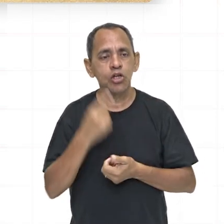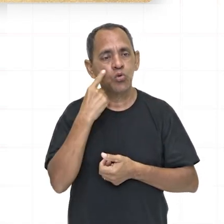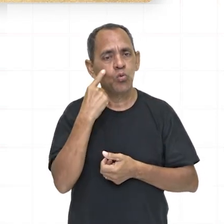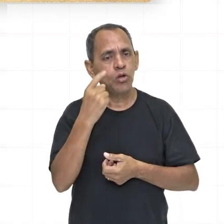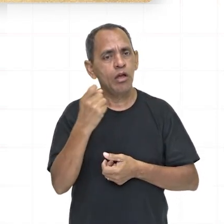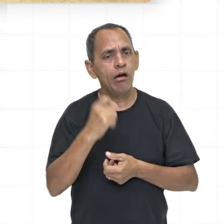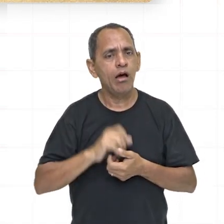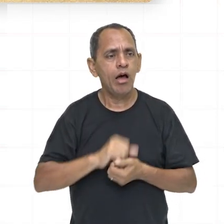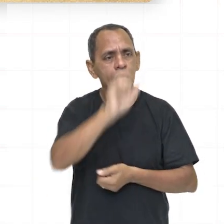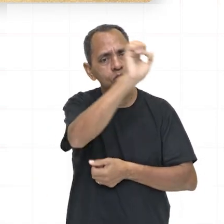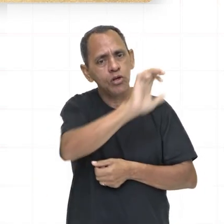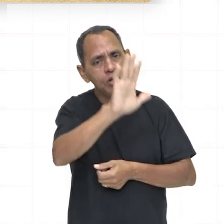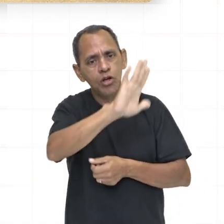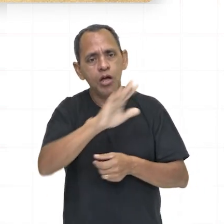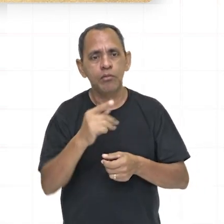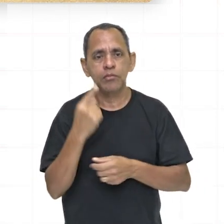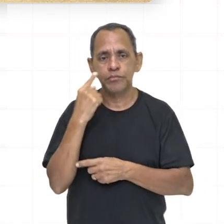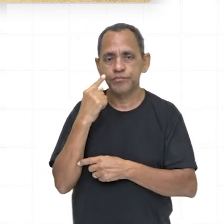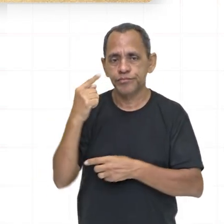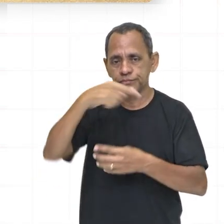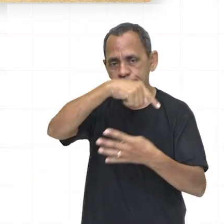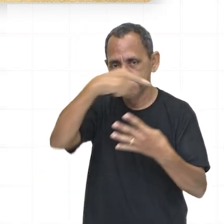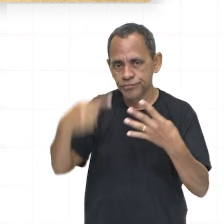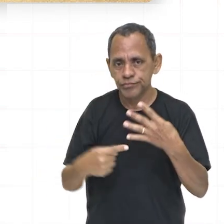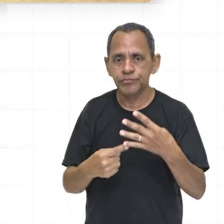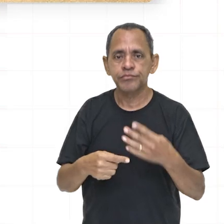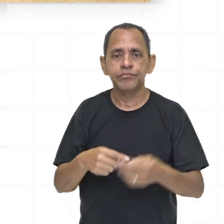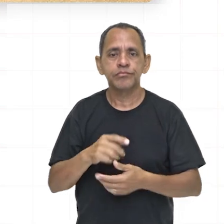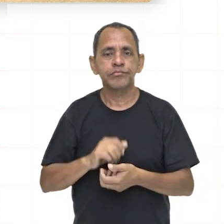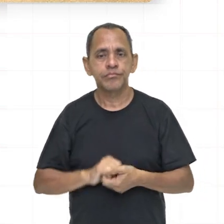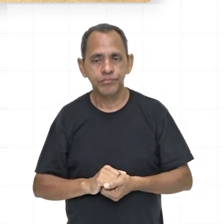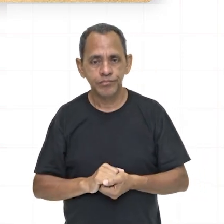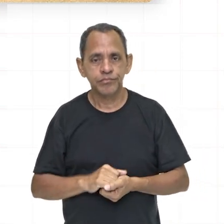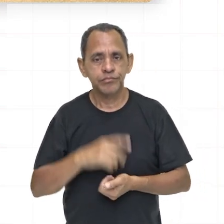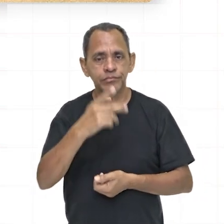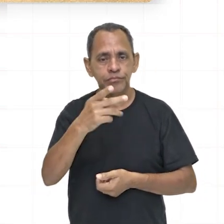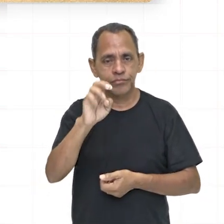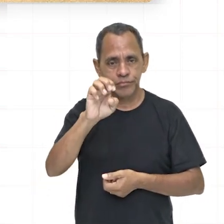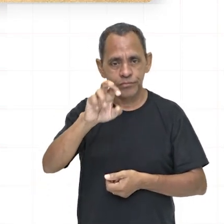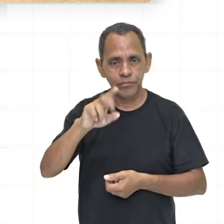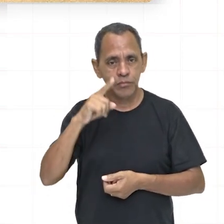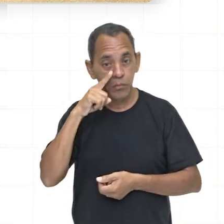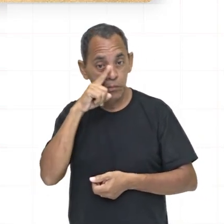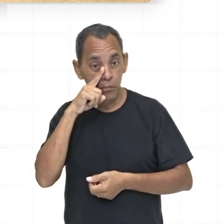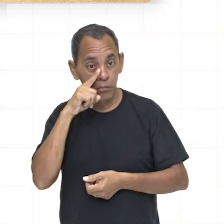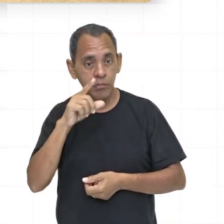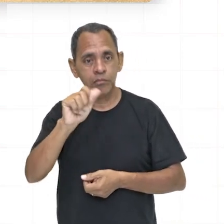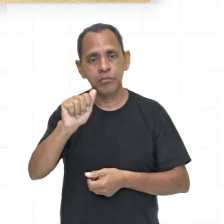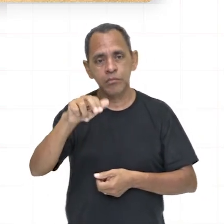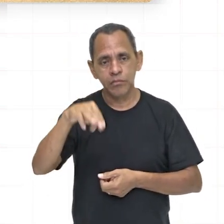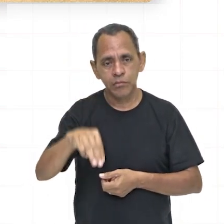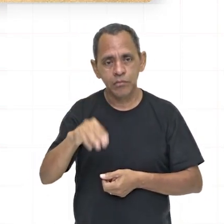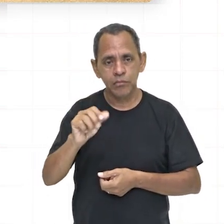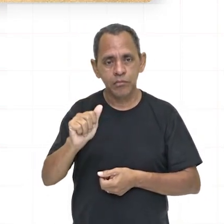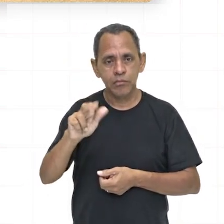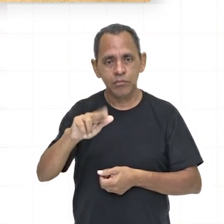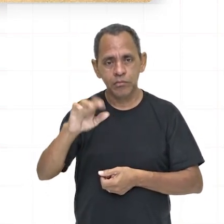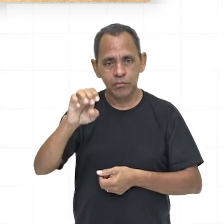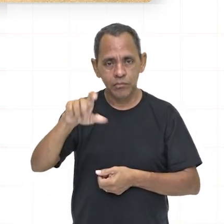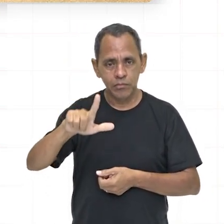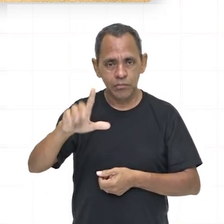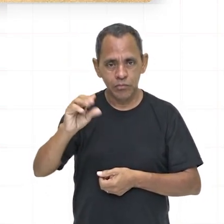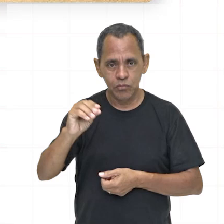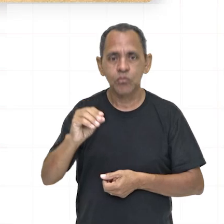chamado perigo amarelo, também conhecido como terror amarelo e espectro amarelo, que é